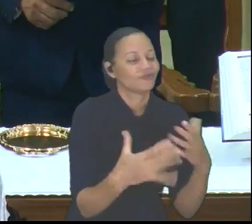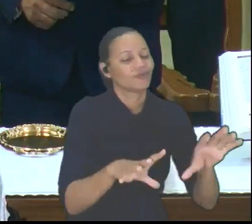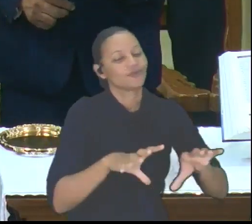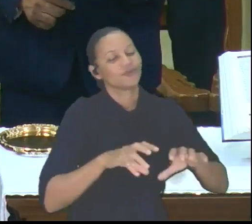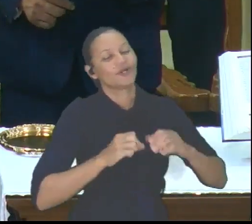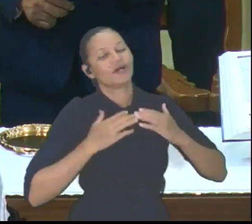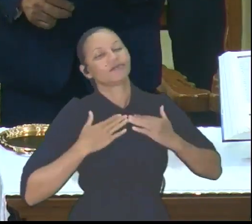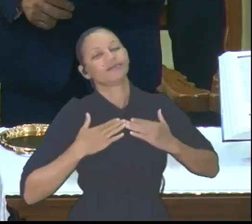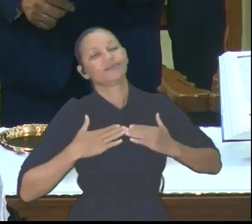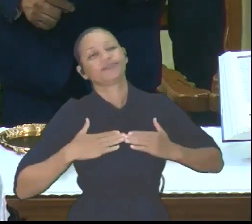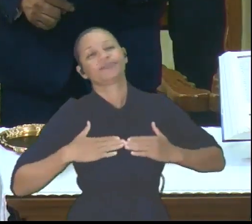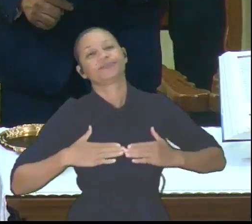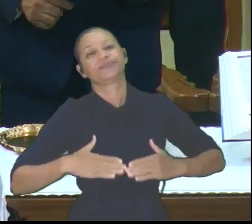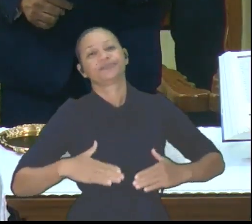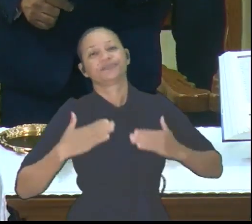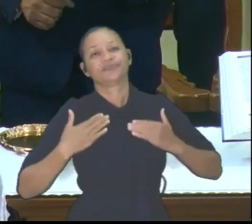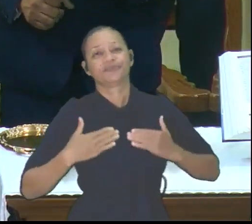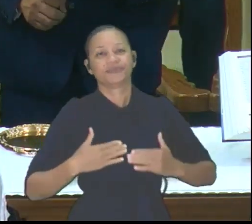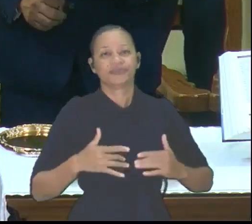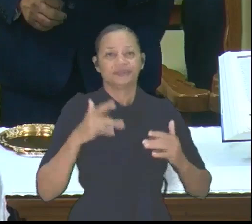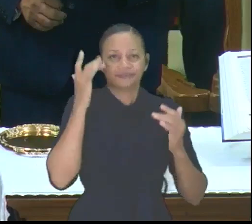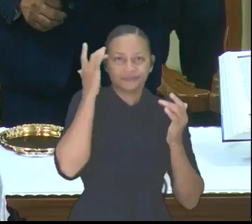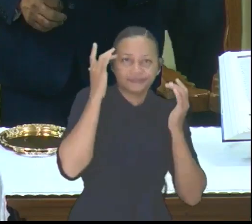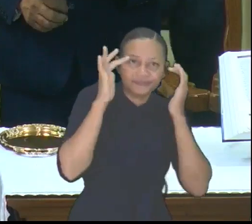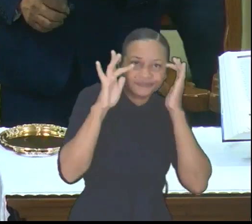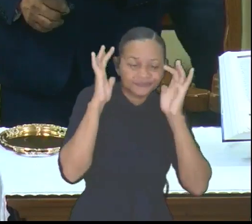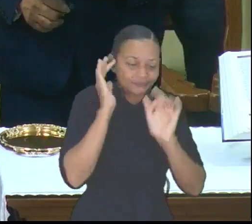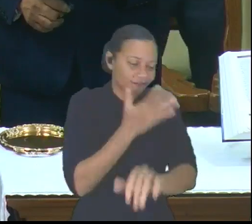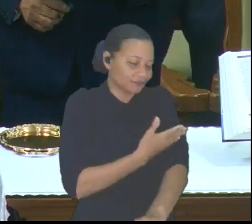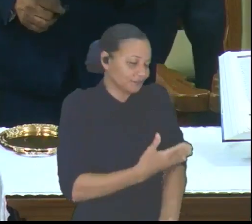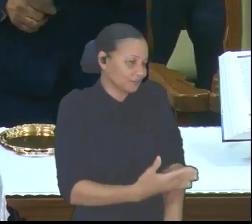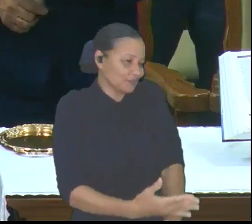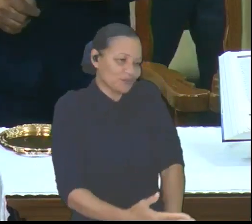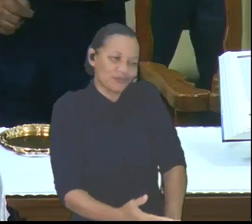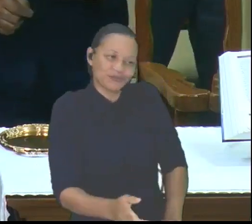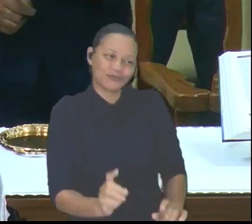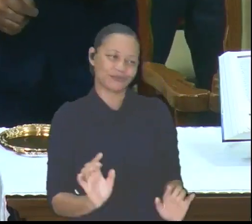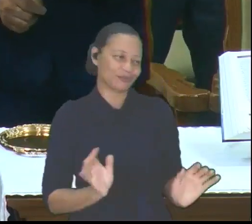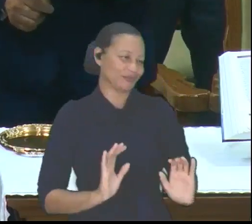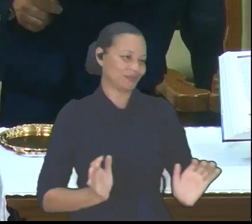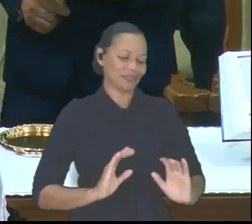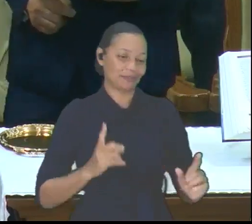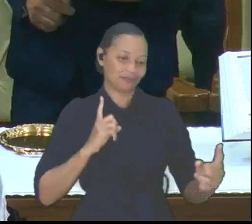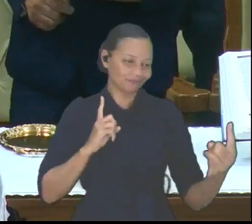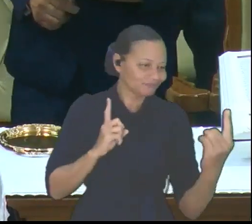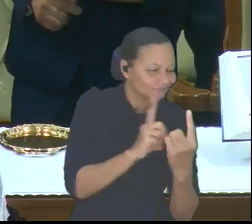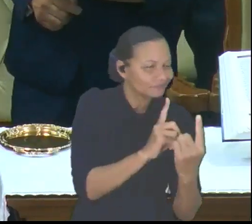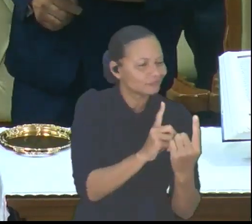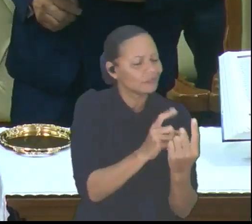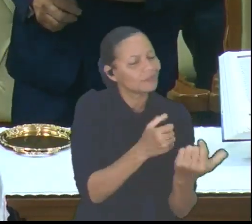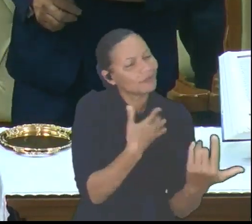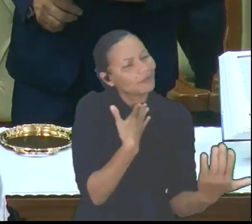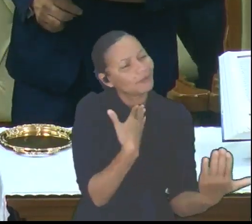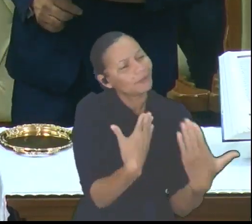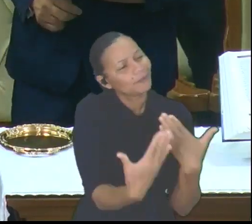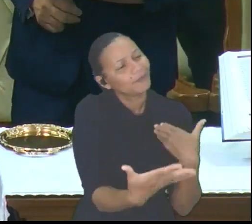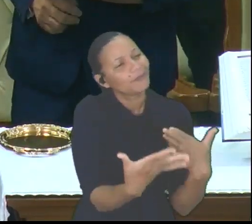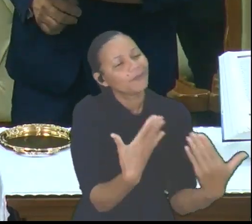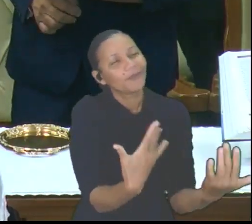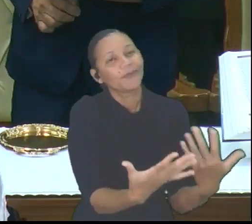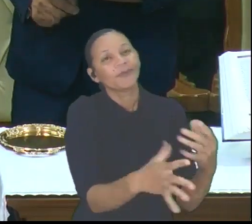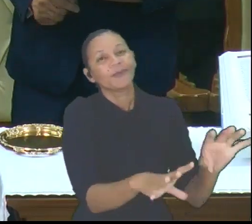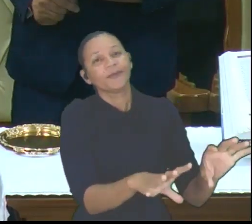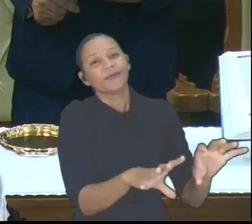aquieta. Não sei se vocês são assim, estão acostumados, mas a gente que não está tão acostumado a estar perto dela, só de falar com ela,